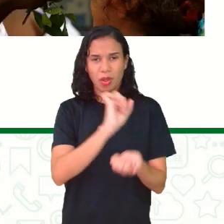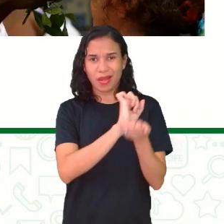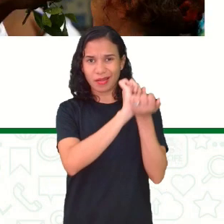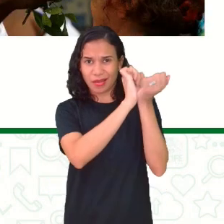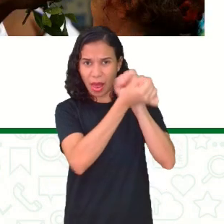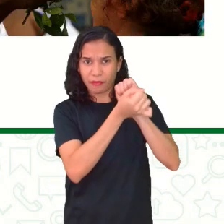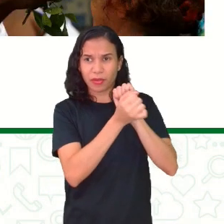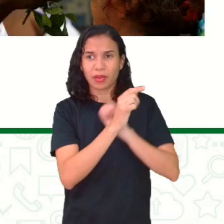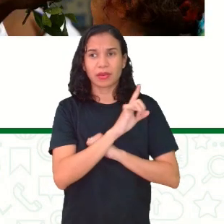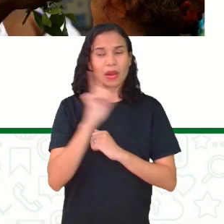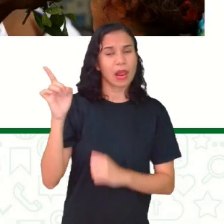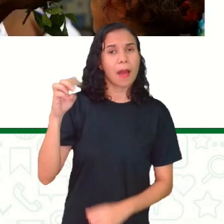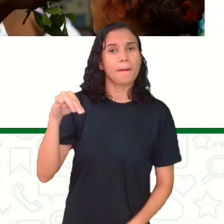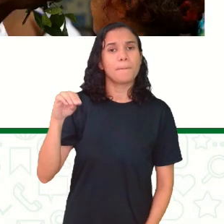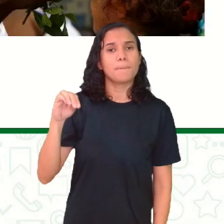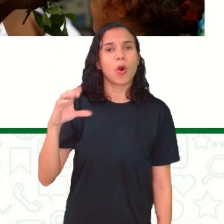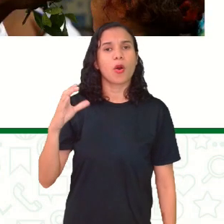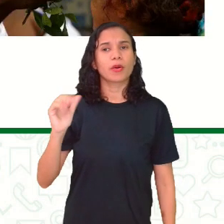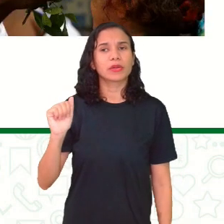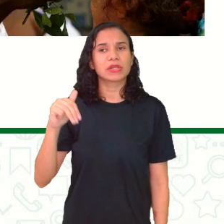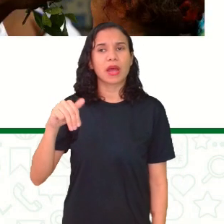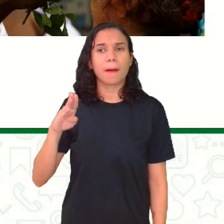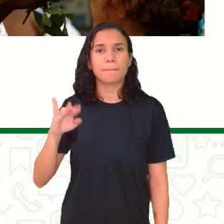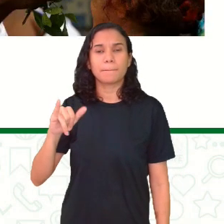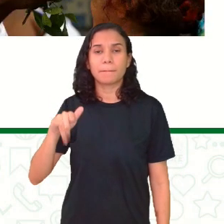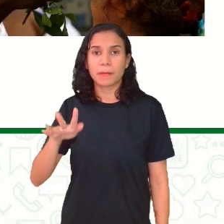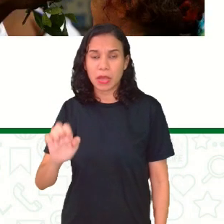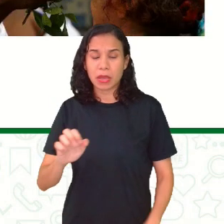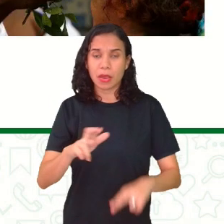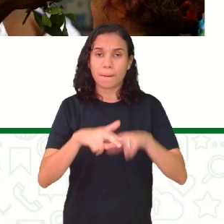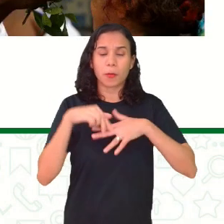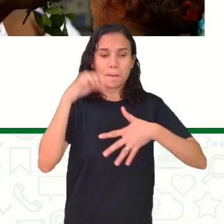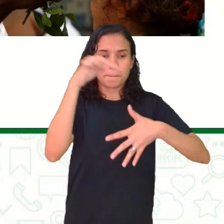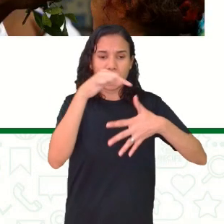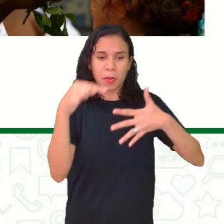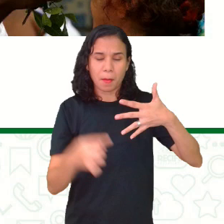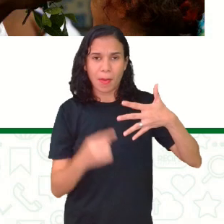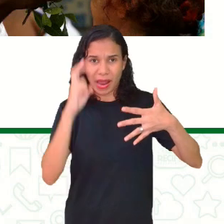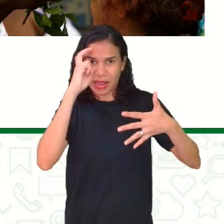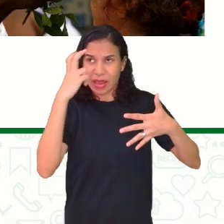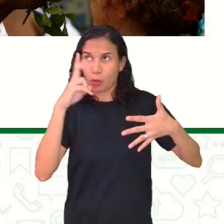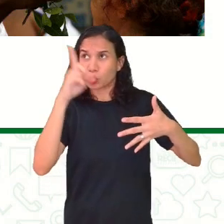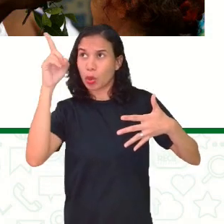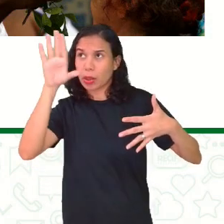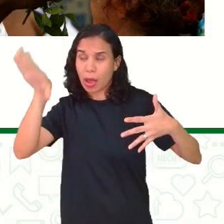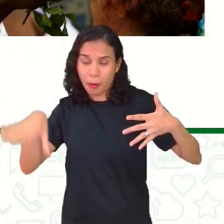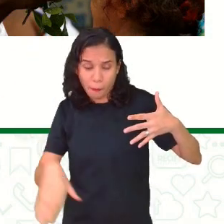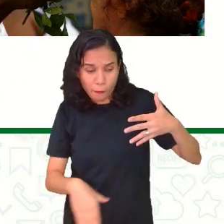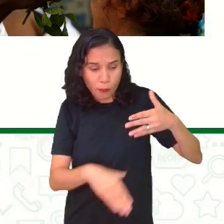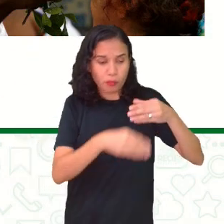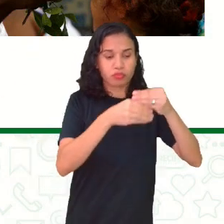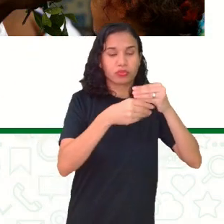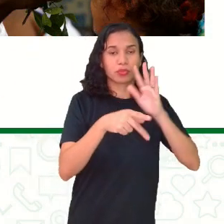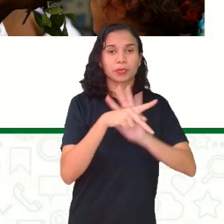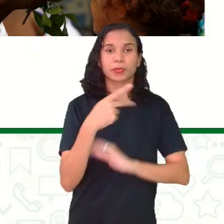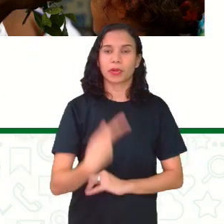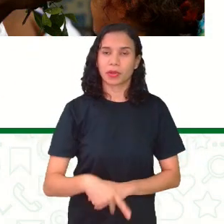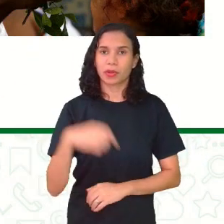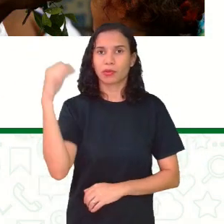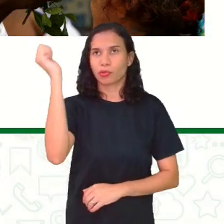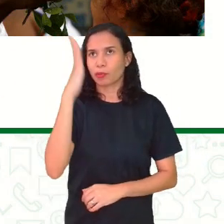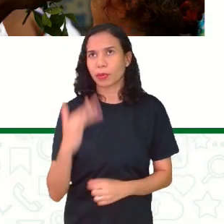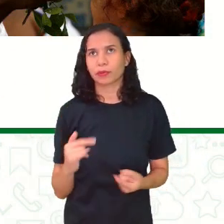de Moçambique. Então, esses elementos da cultura negra que fazem parte do nosso cotidiano são muitos. Vai